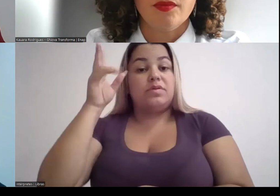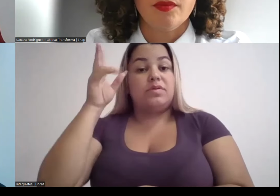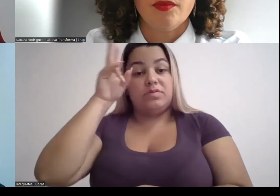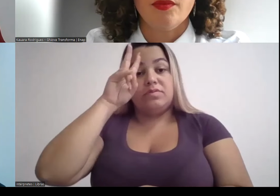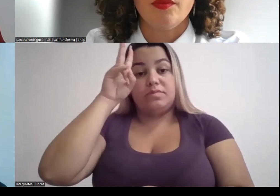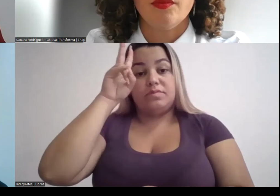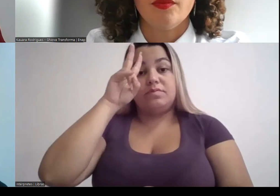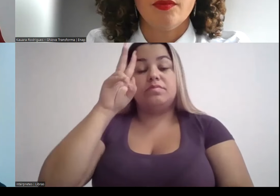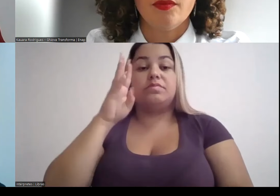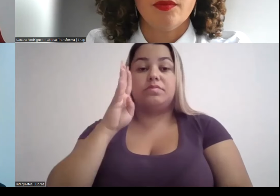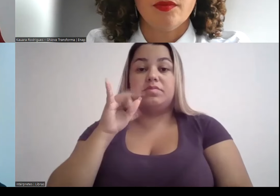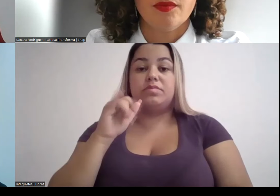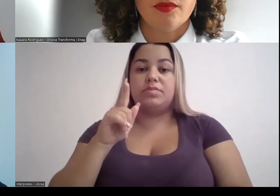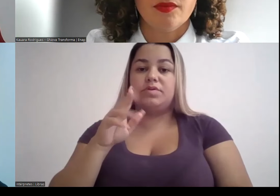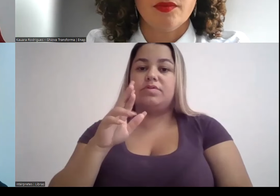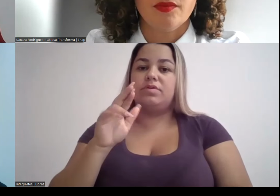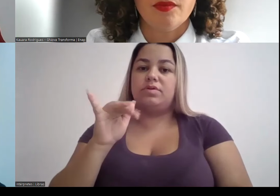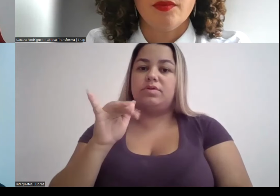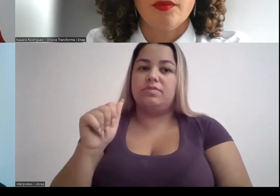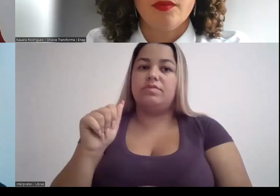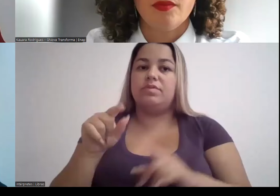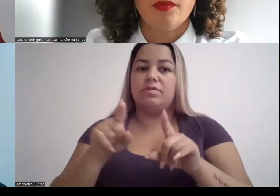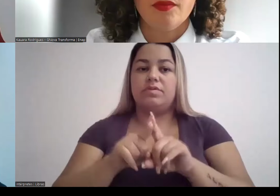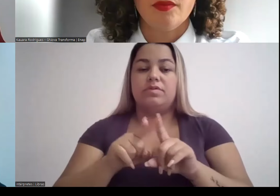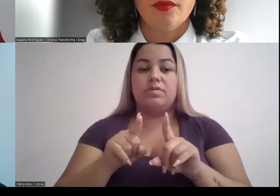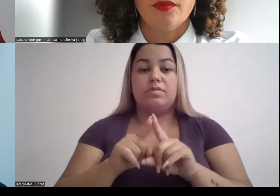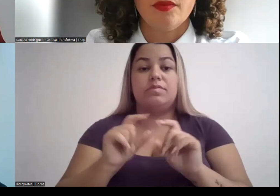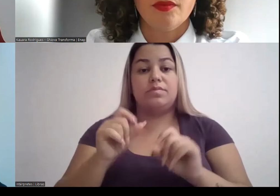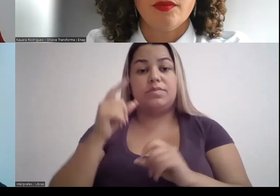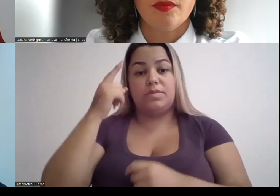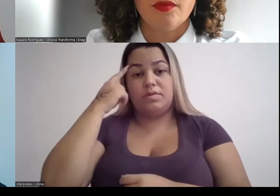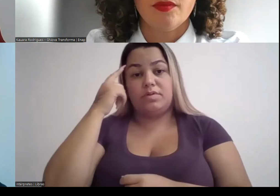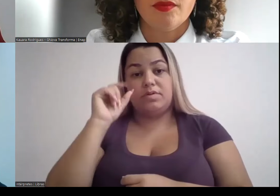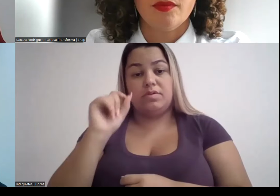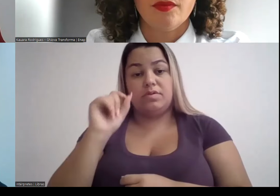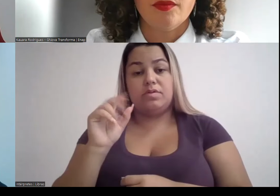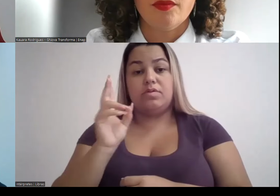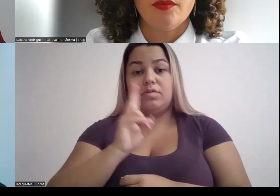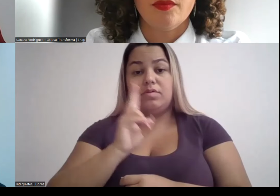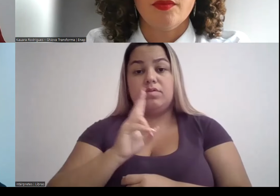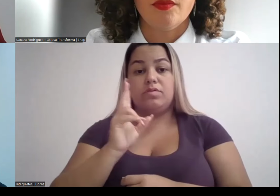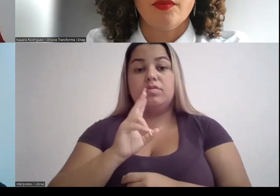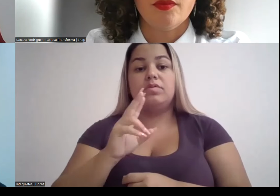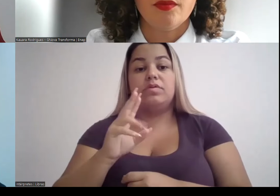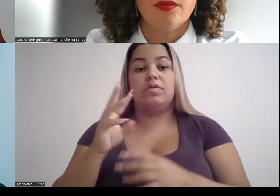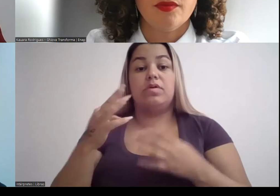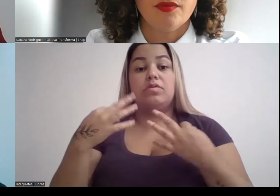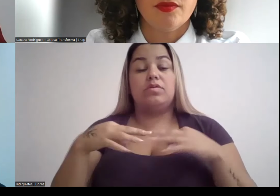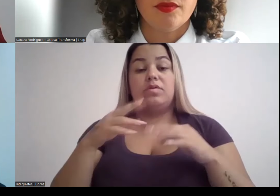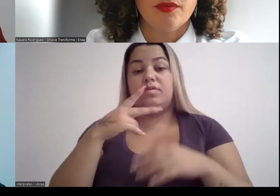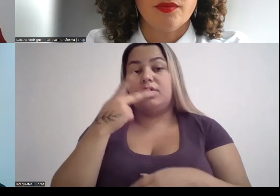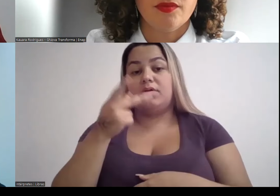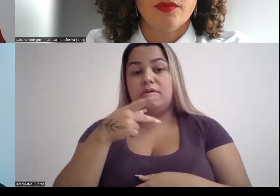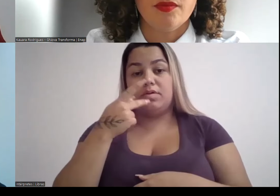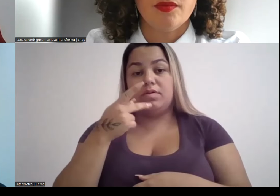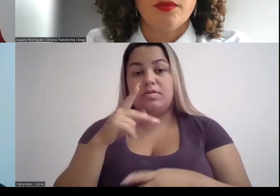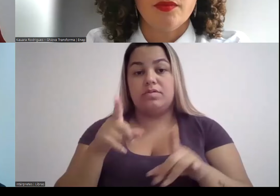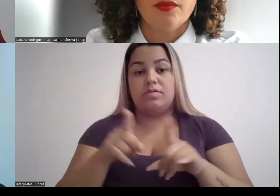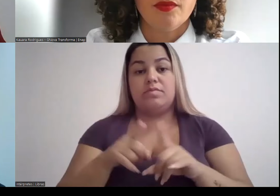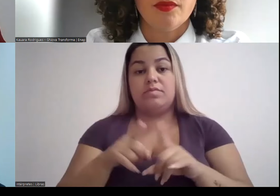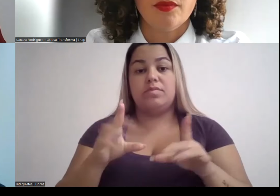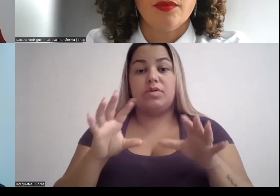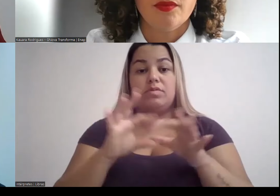biografia, né? E, afinal de contas, a gente pensando aqui em aceleração econômica e turismo, eu sempre falo isso, para mim, turismo é conexão humana,